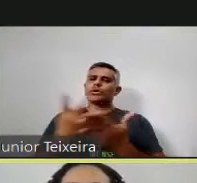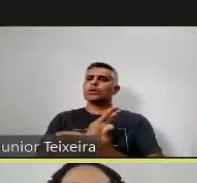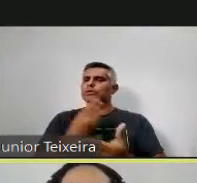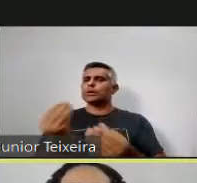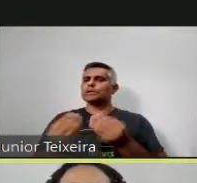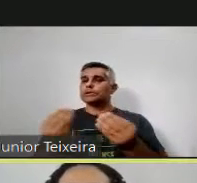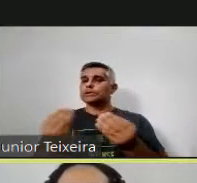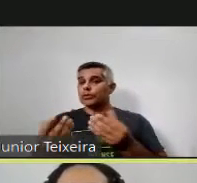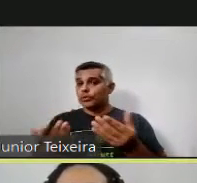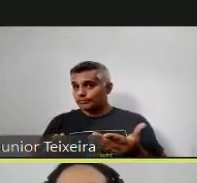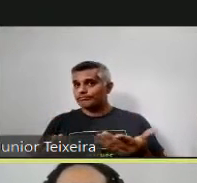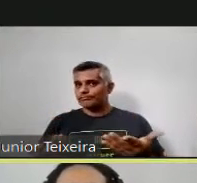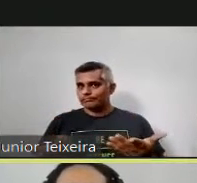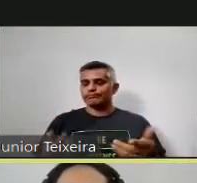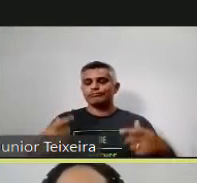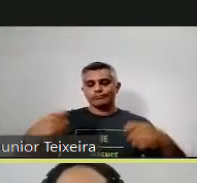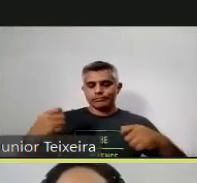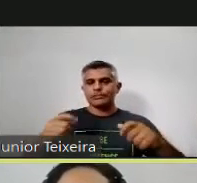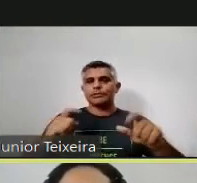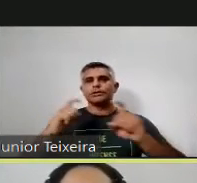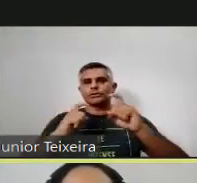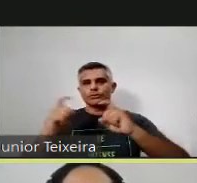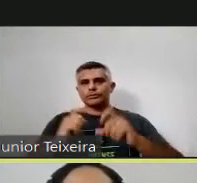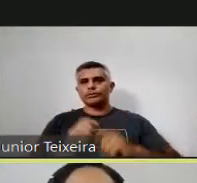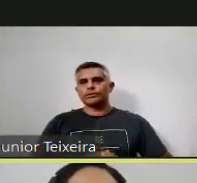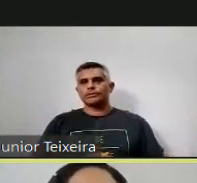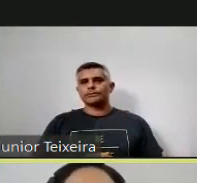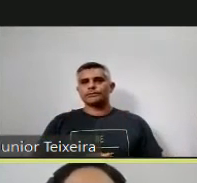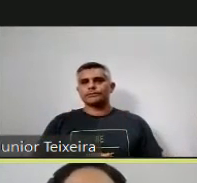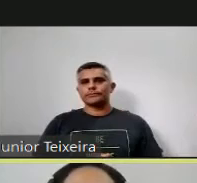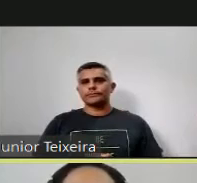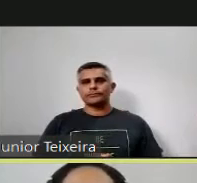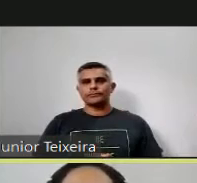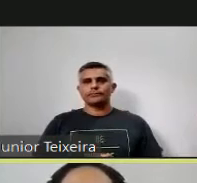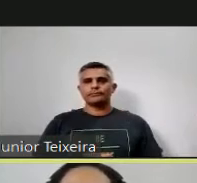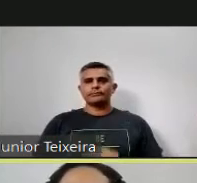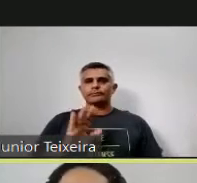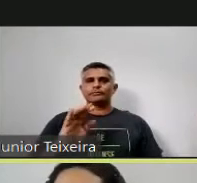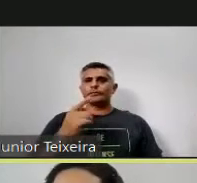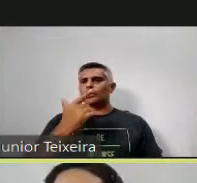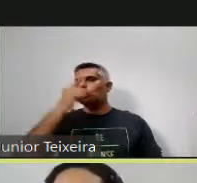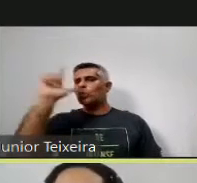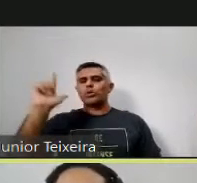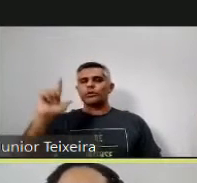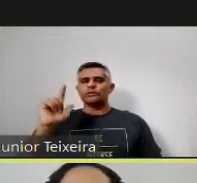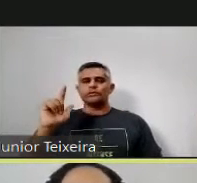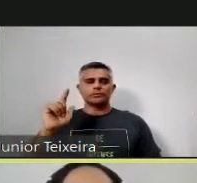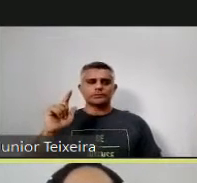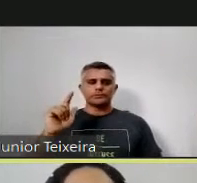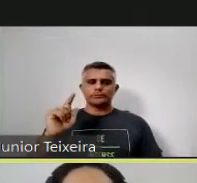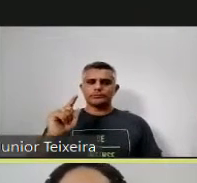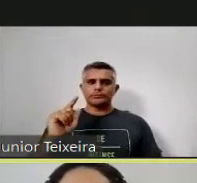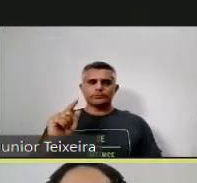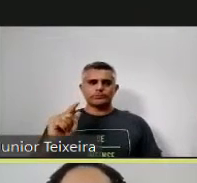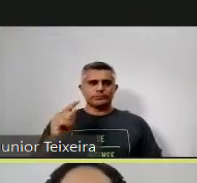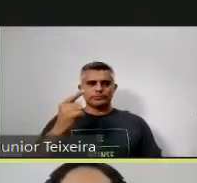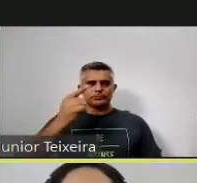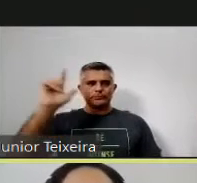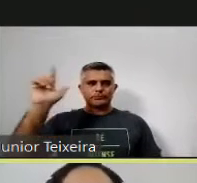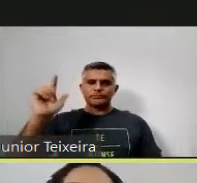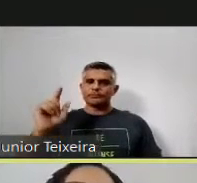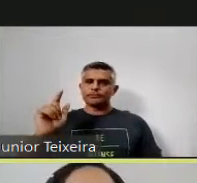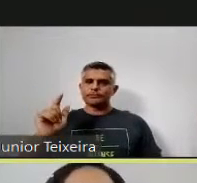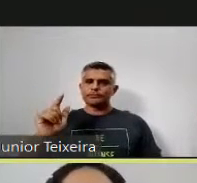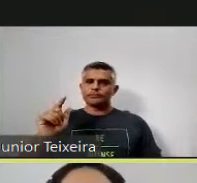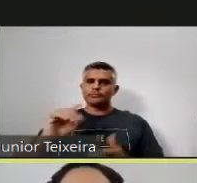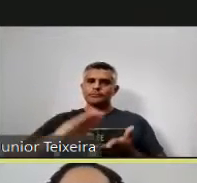cada discurso por conta do tempo, né, mas assim, vou só dar uma pincelada neles, assim, mas obviamente na minha dissertação,